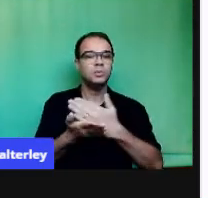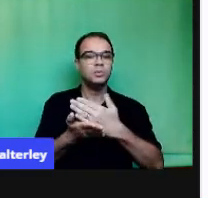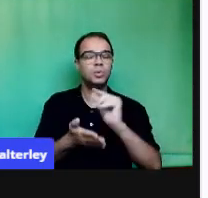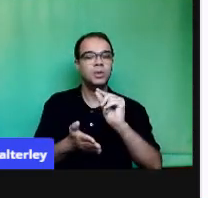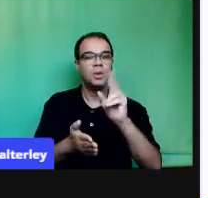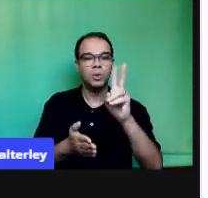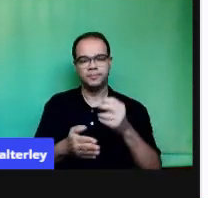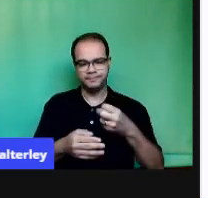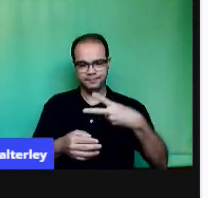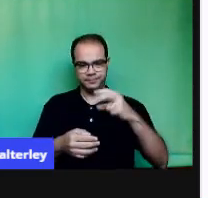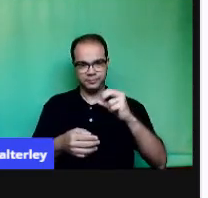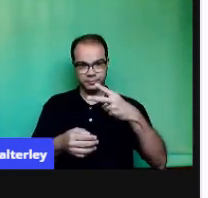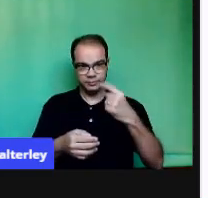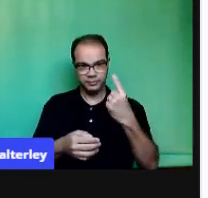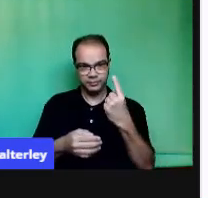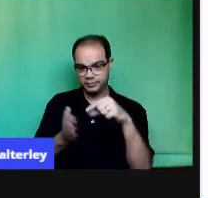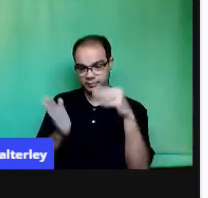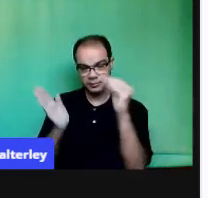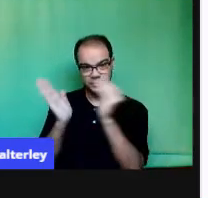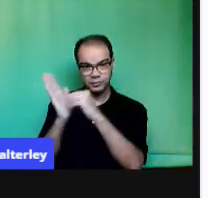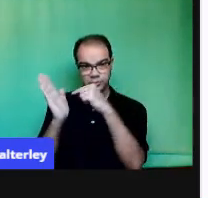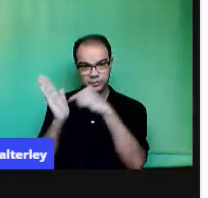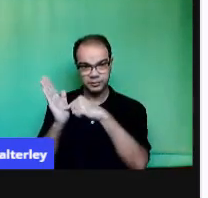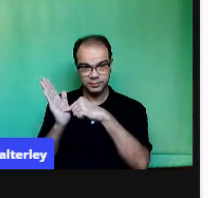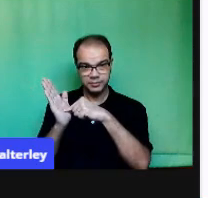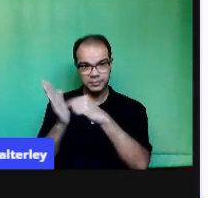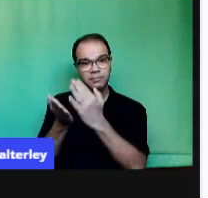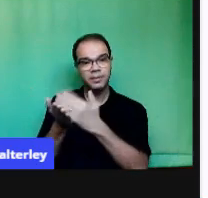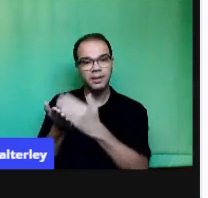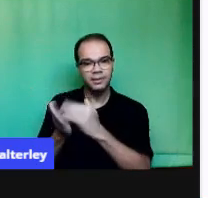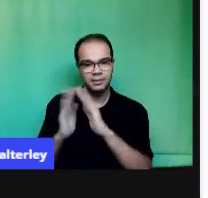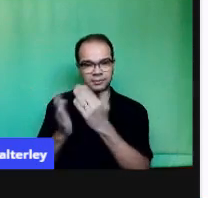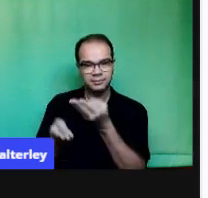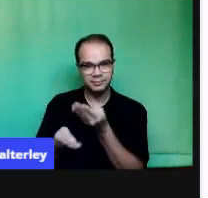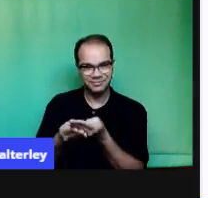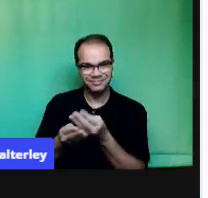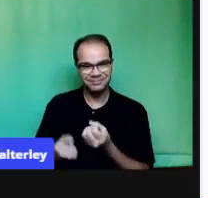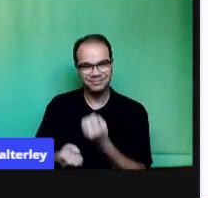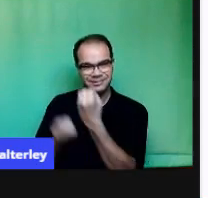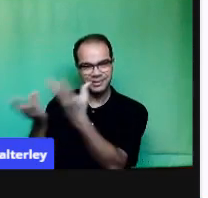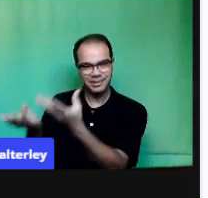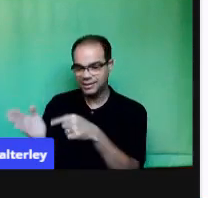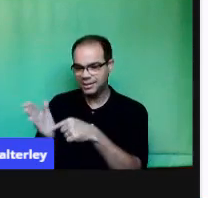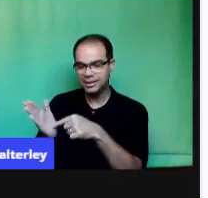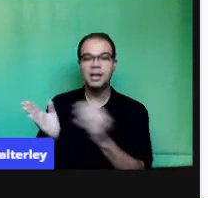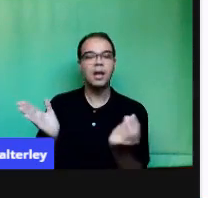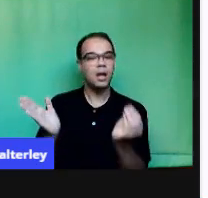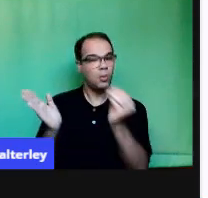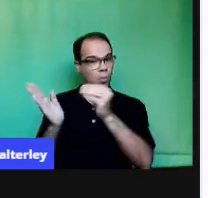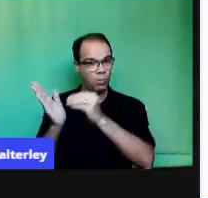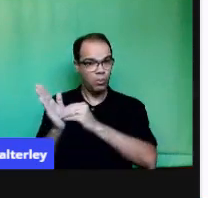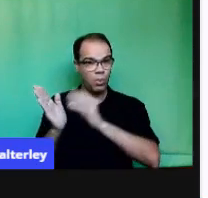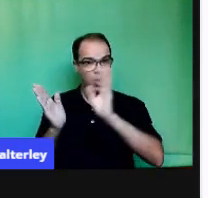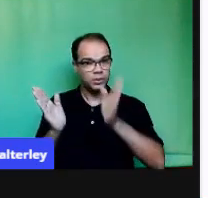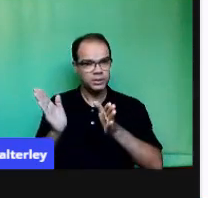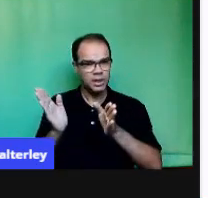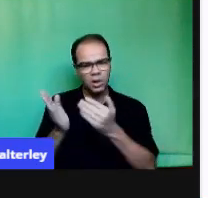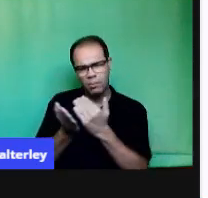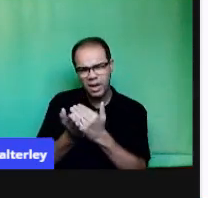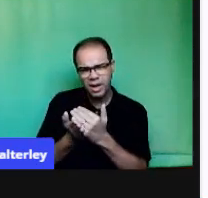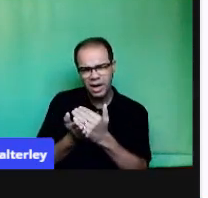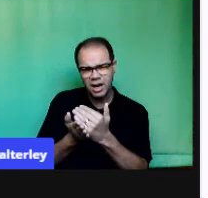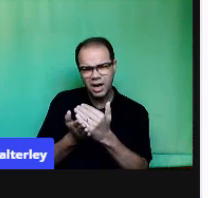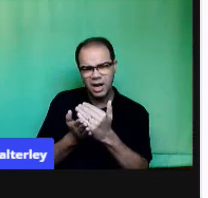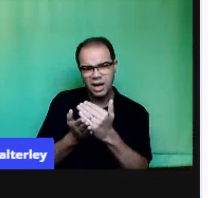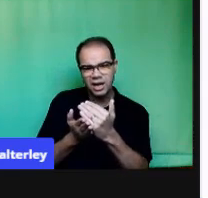discussão simples sobre o assunto, para começar a trabalhar essa temática de forma mais natural, mais cotidiana nas